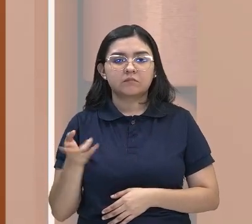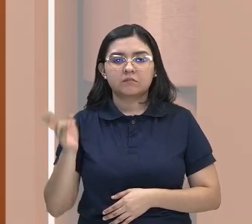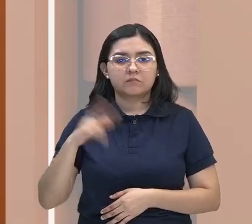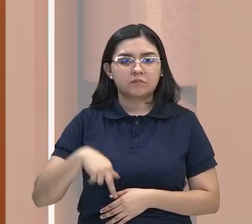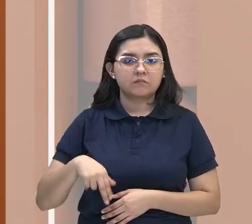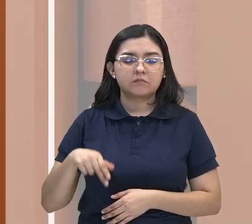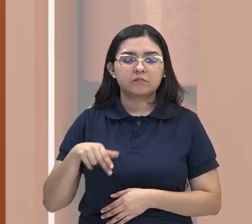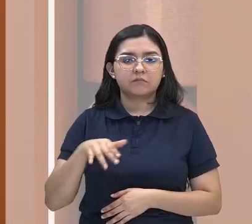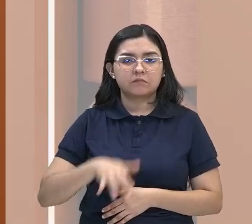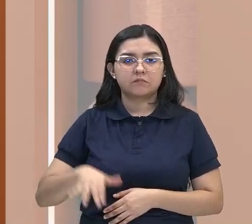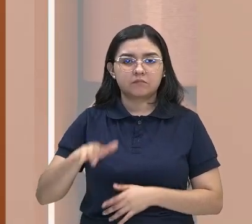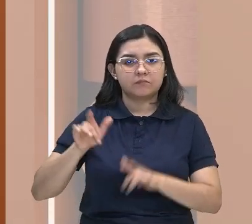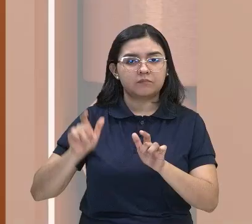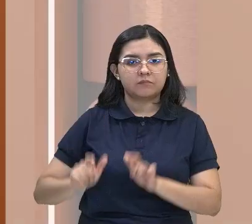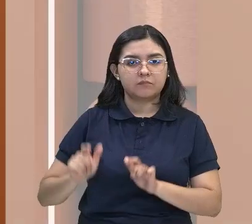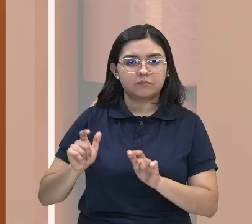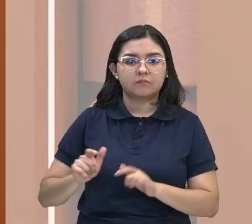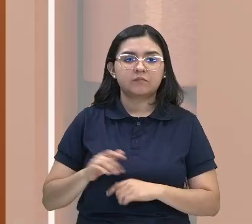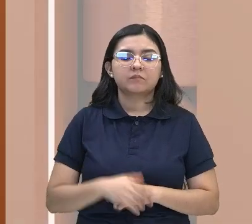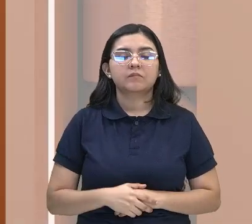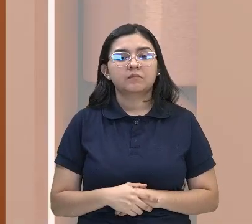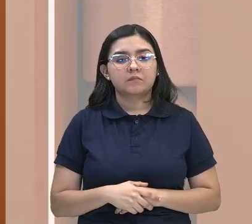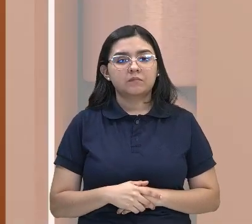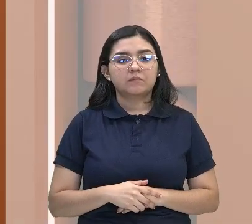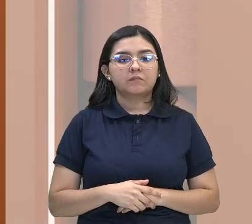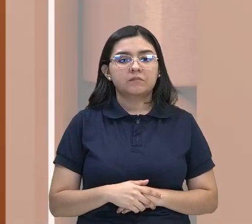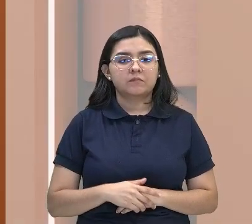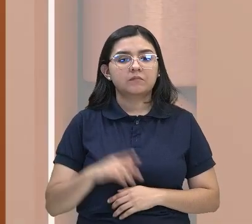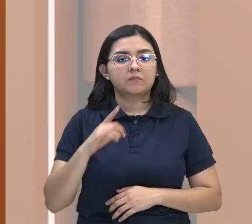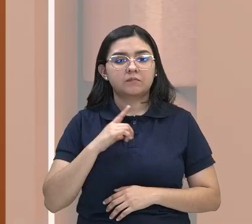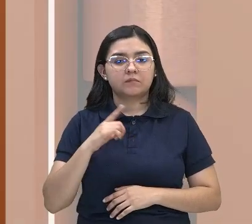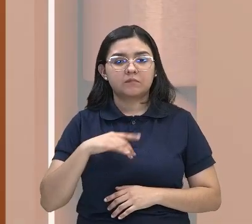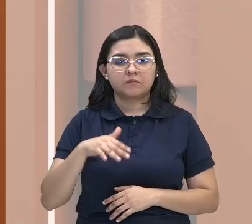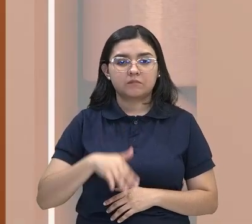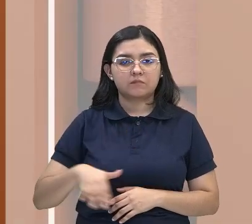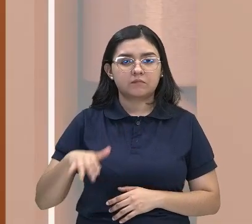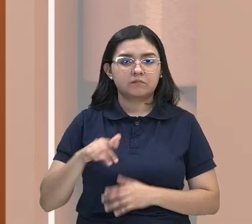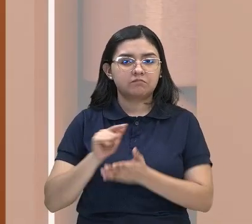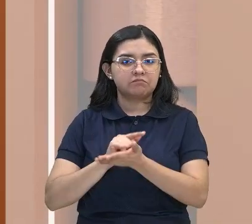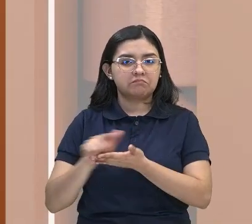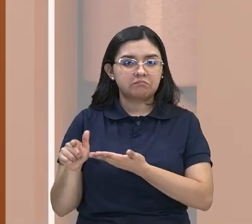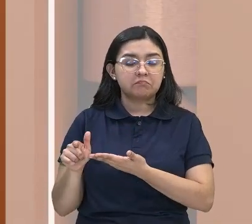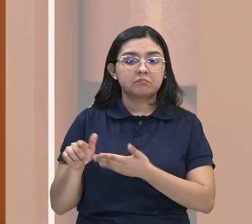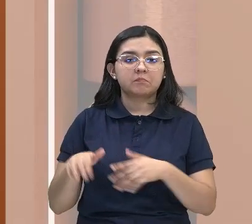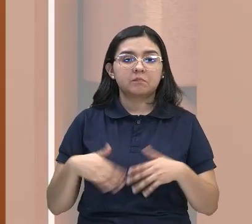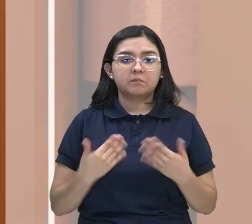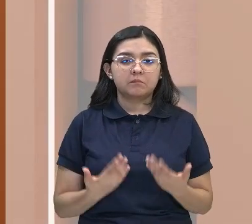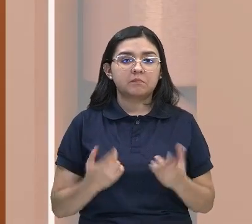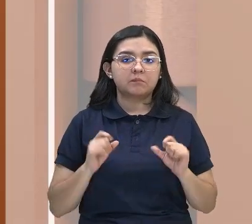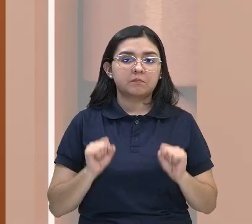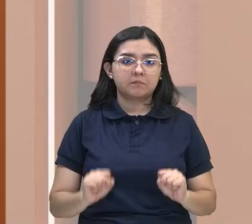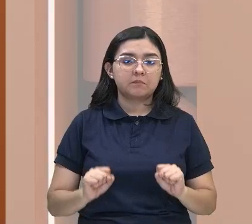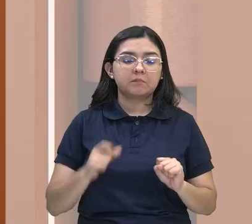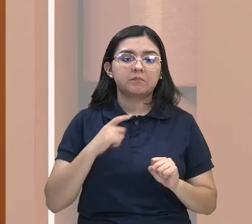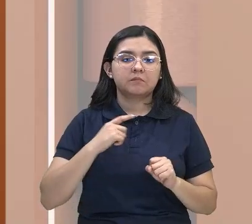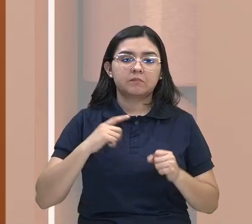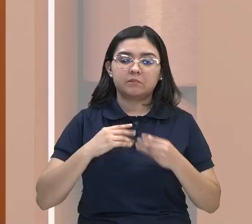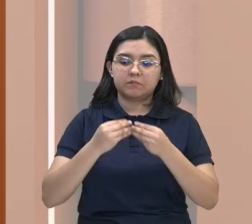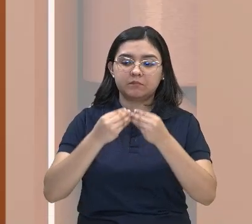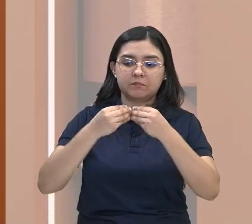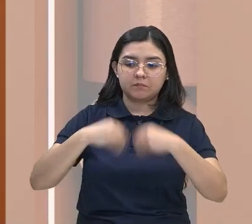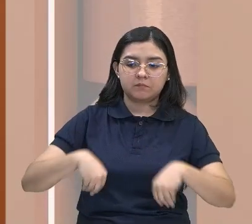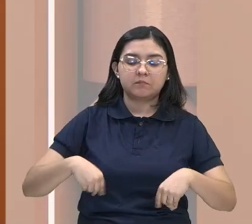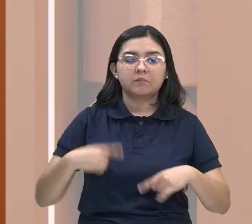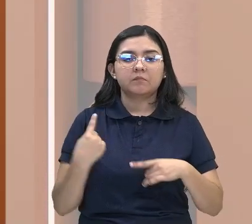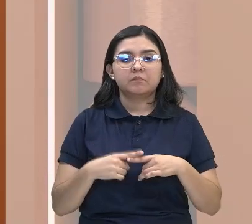renovar aquilo que nós tiramos, vai deixar o lugar vazio. E isso pode trazer um prejuízo, porque